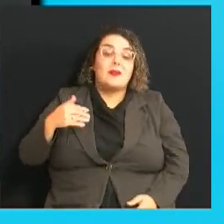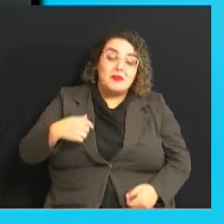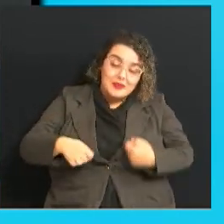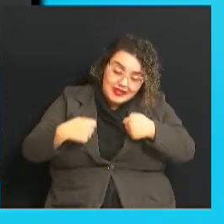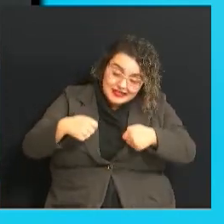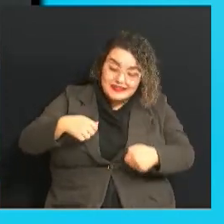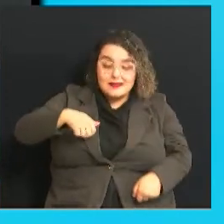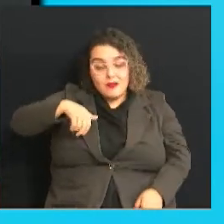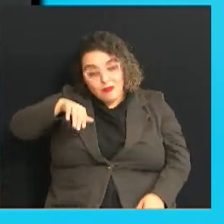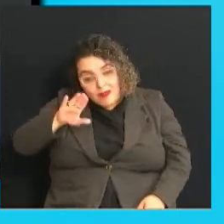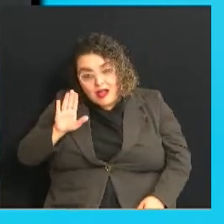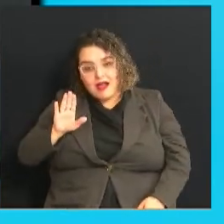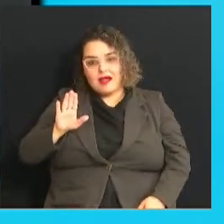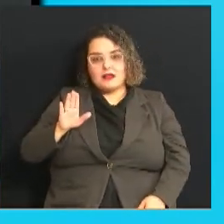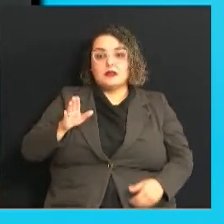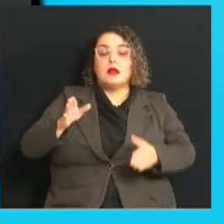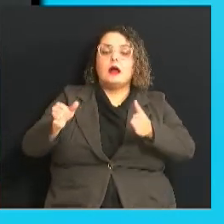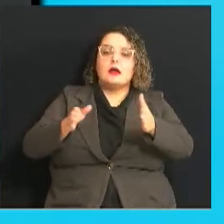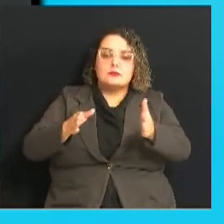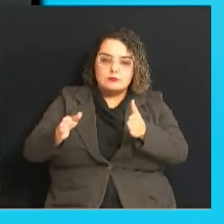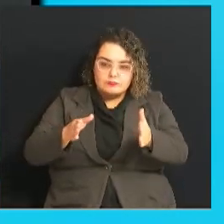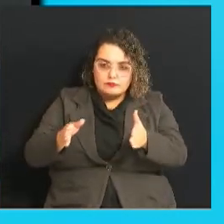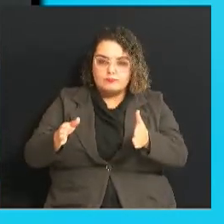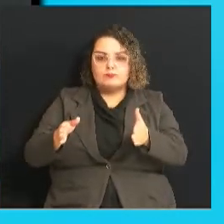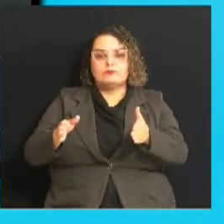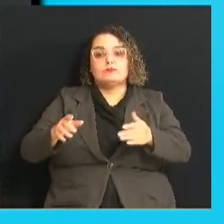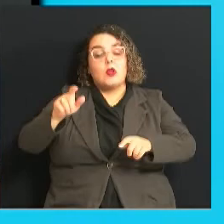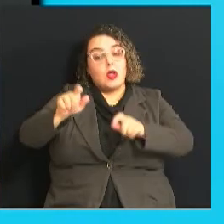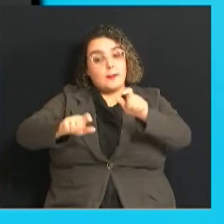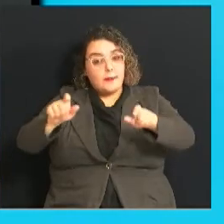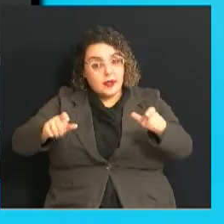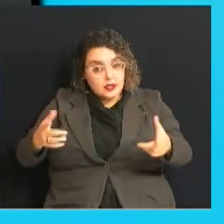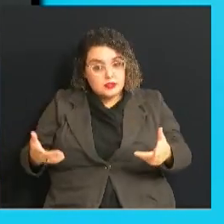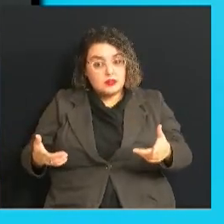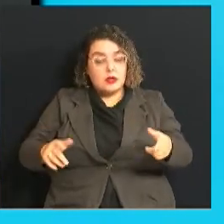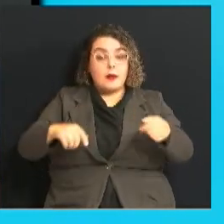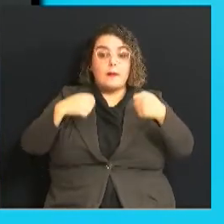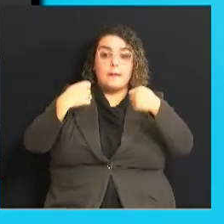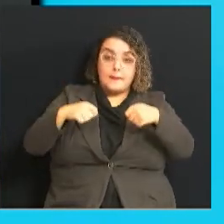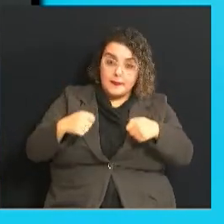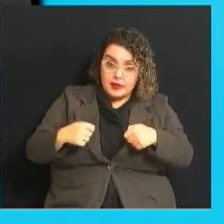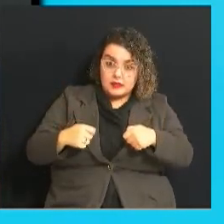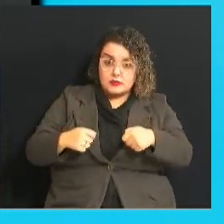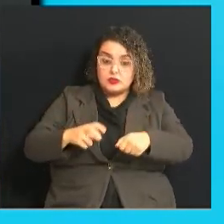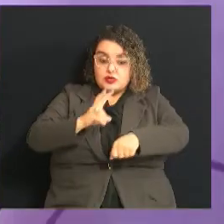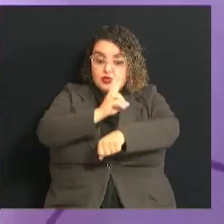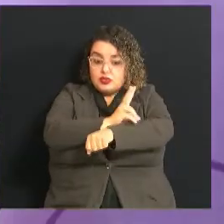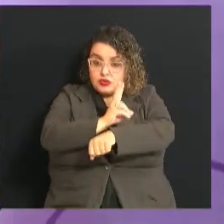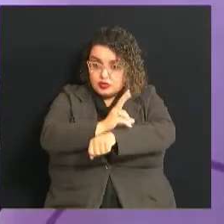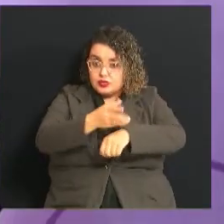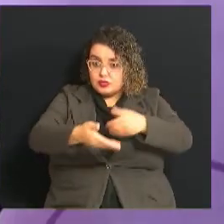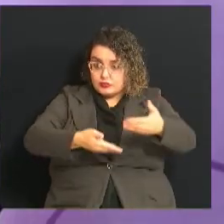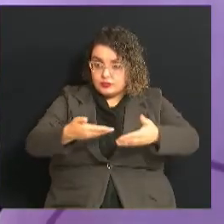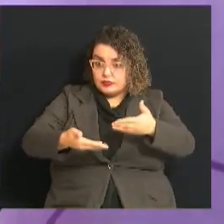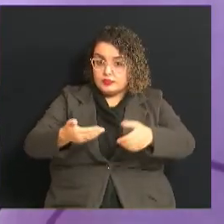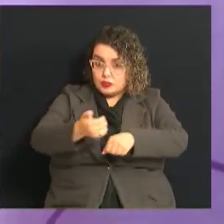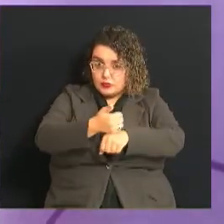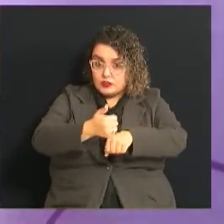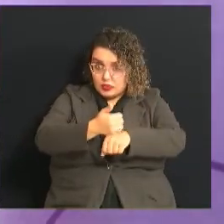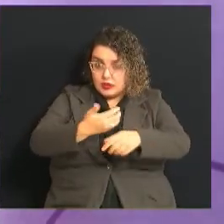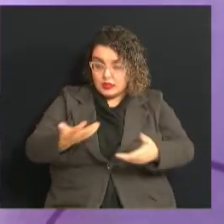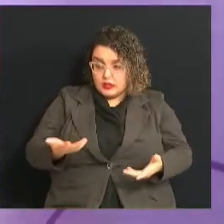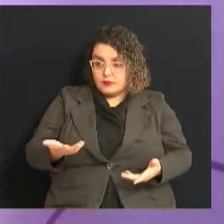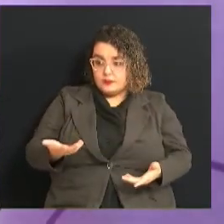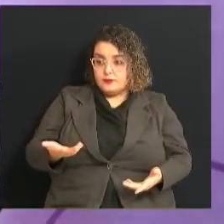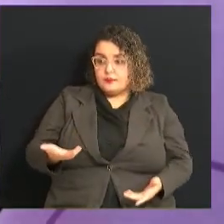Né? Provavelmente nessa fase, algumas dessas pessoas, elas precisam até de cuidadores. Né? Existe